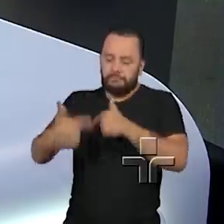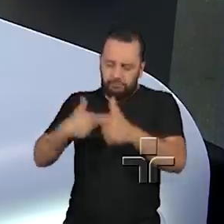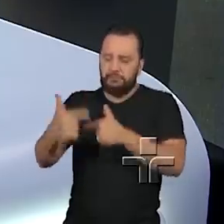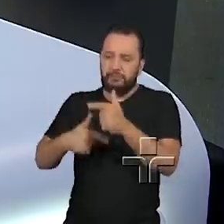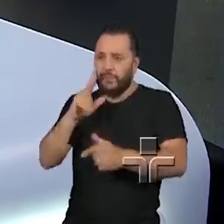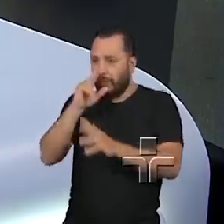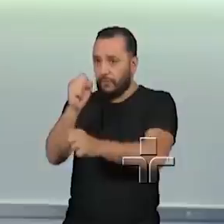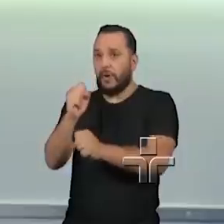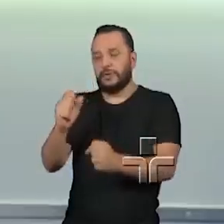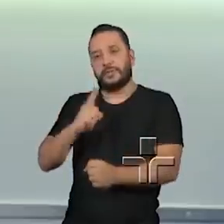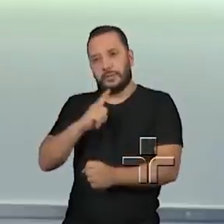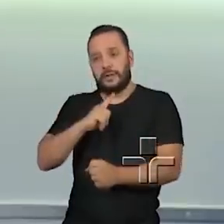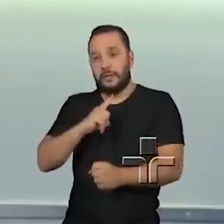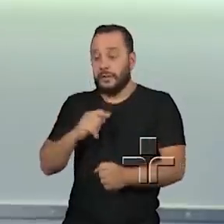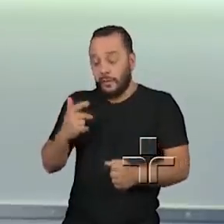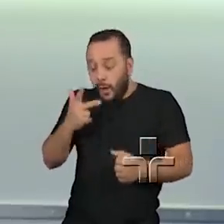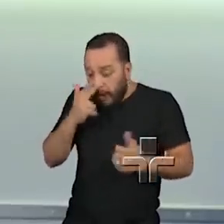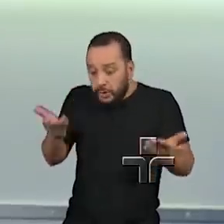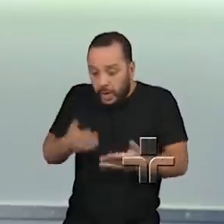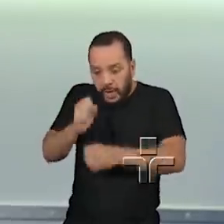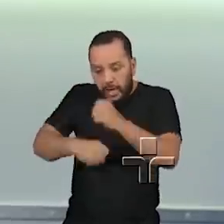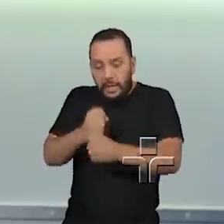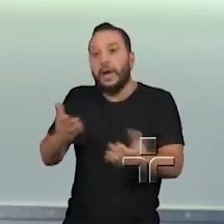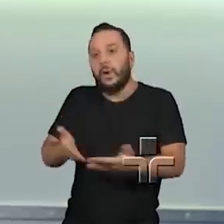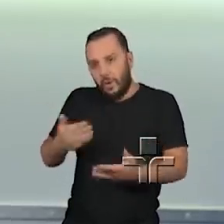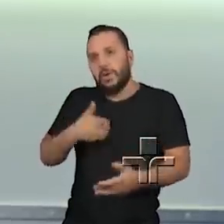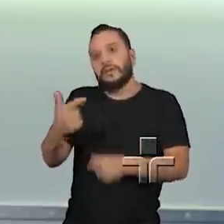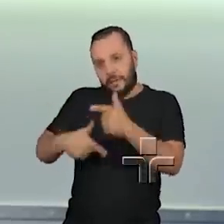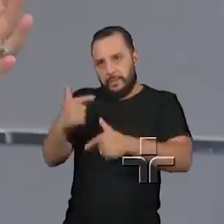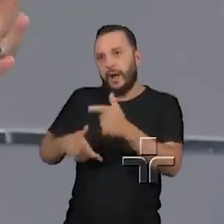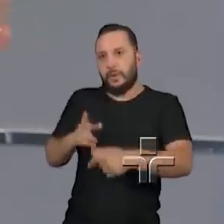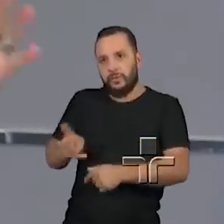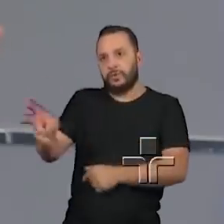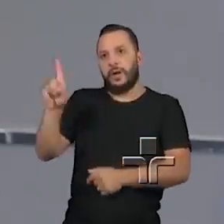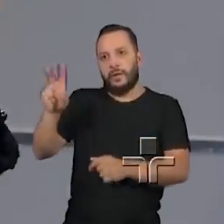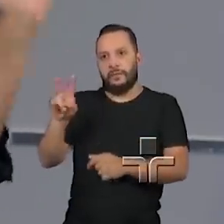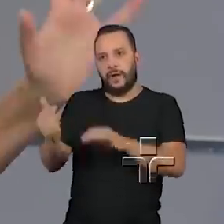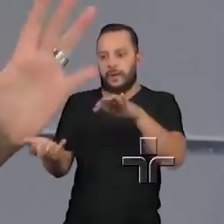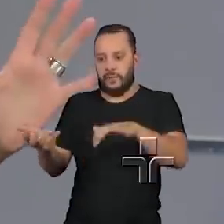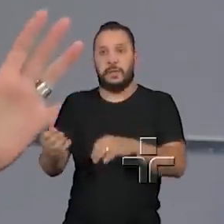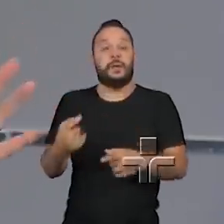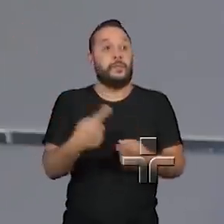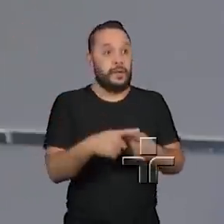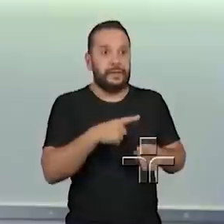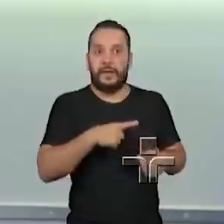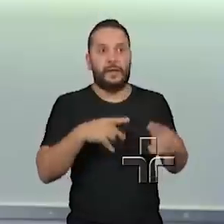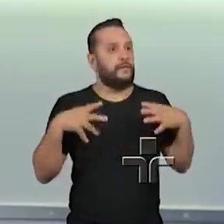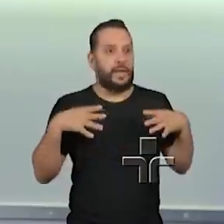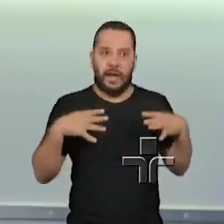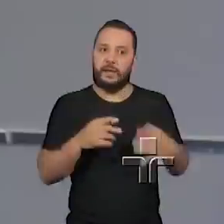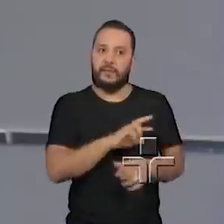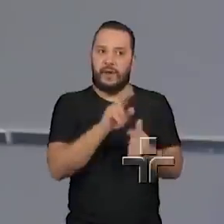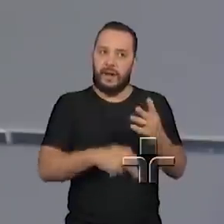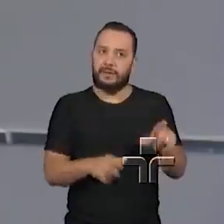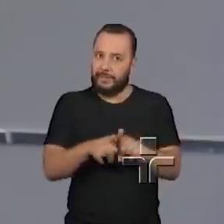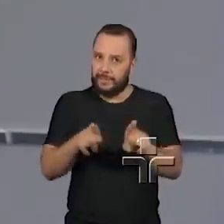nas eleições anteriores. E acho que nesse ano deve se repetir até com mais intensidade. É o que nós esperamos aí num ano repleto de feriados também, né? Vamos com certeza. Ver.